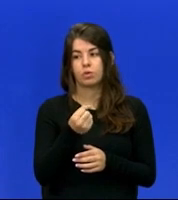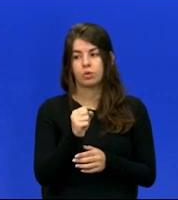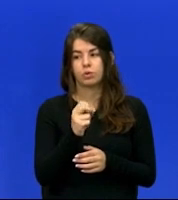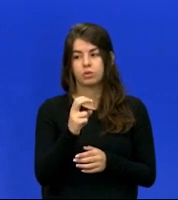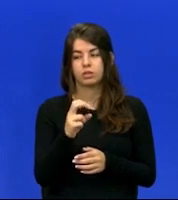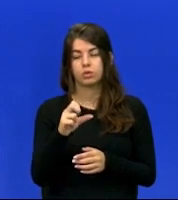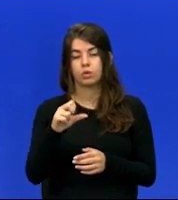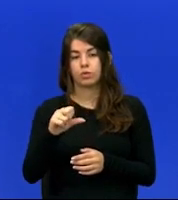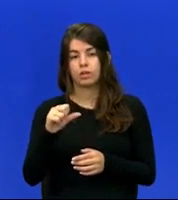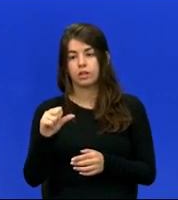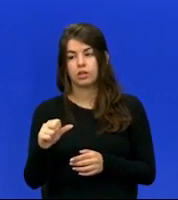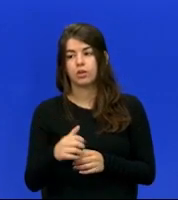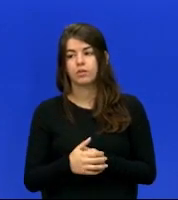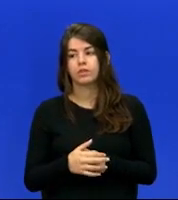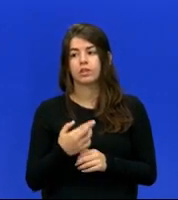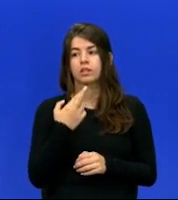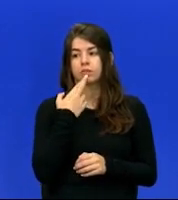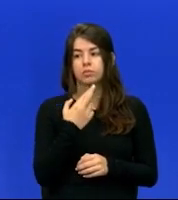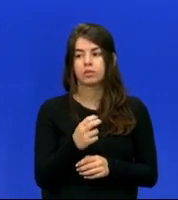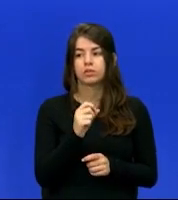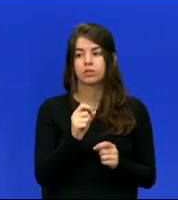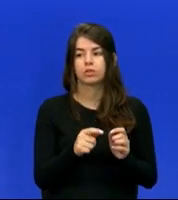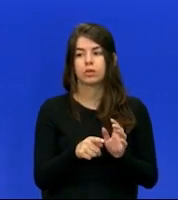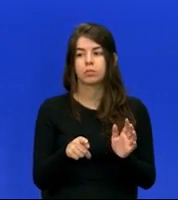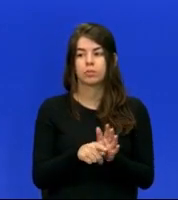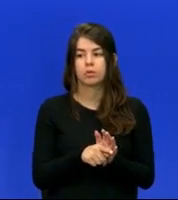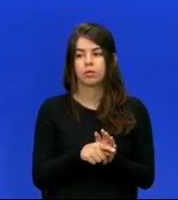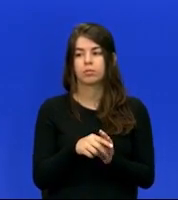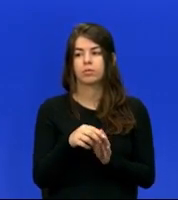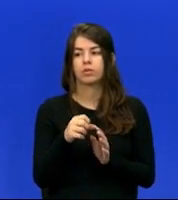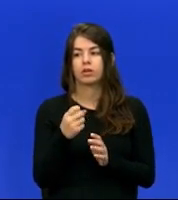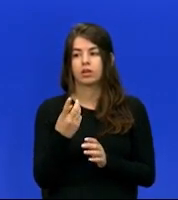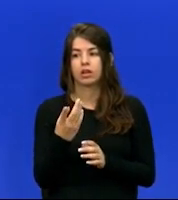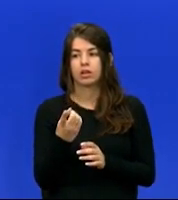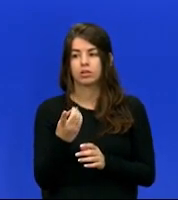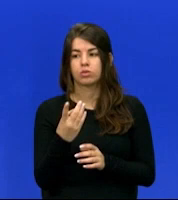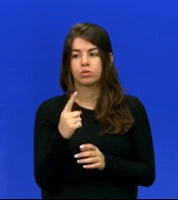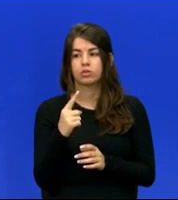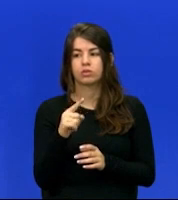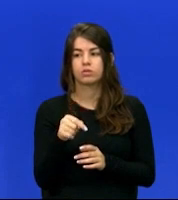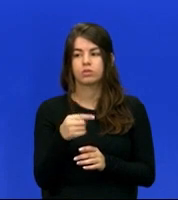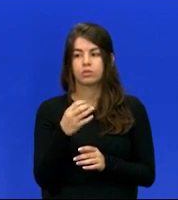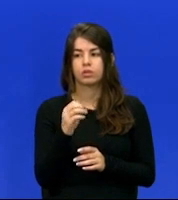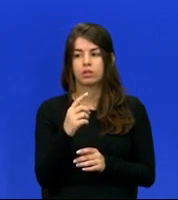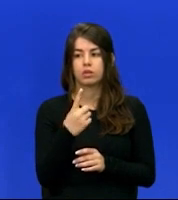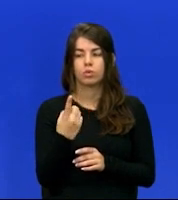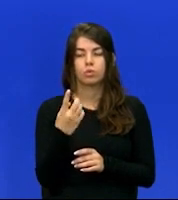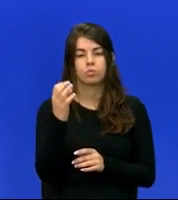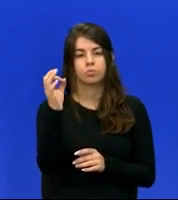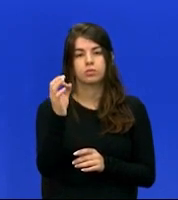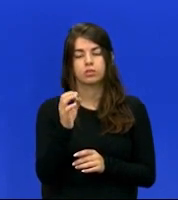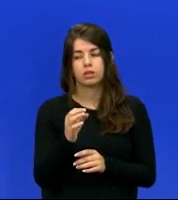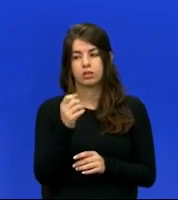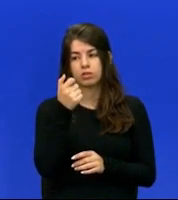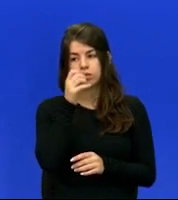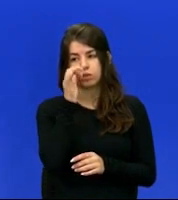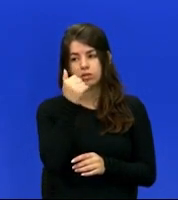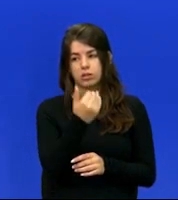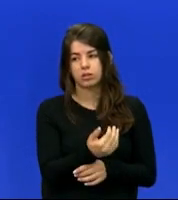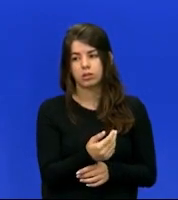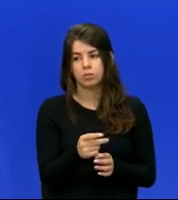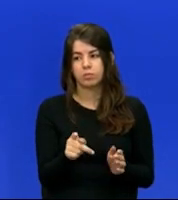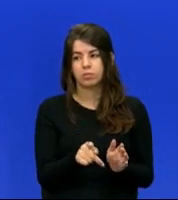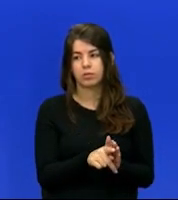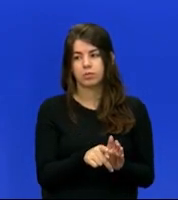0,8599, aí sim, que é a resultante da área procurada, que é simplesmente só essa alcinha aqui, ó, pintada,